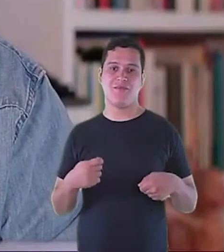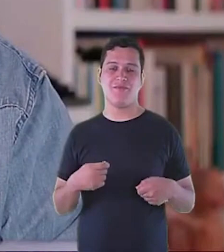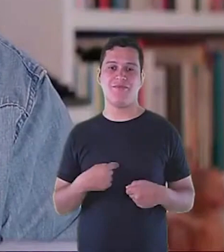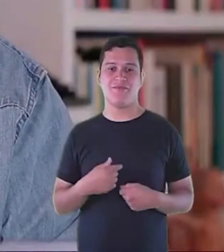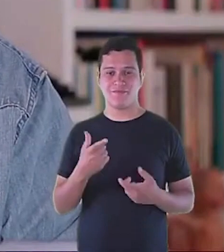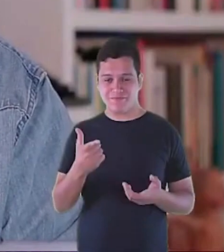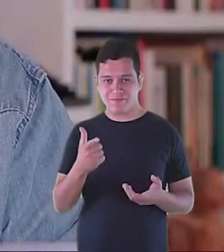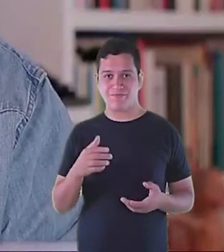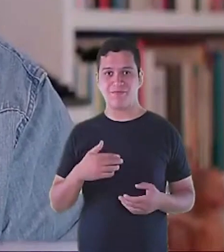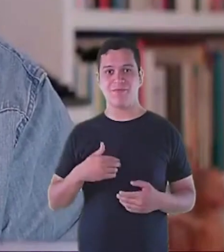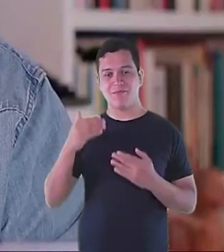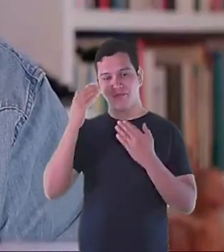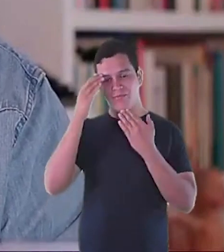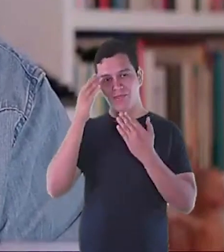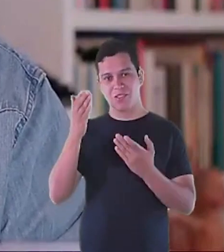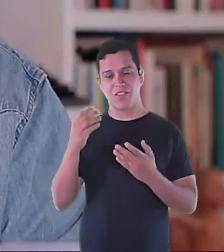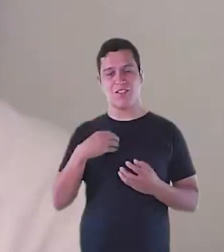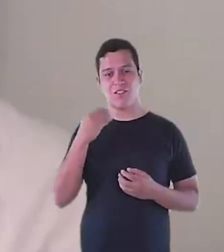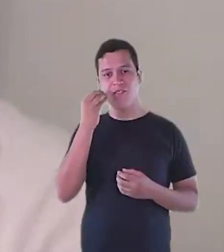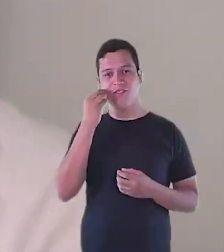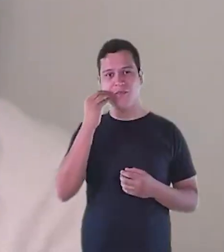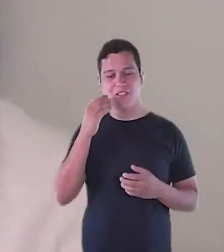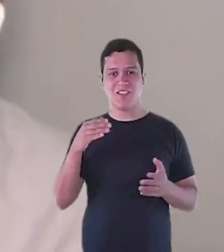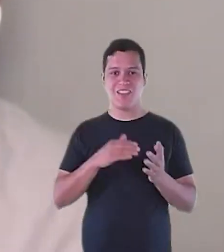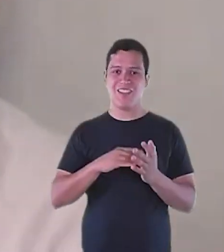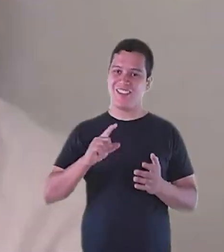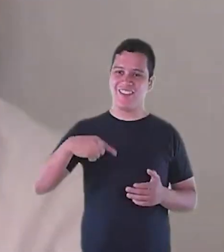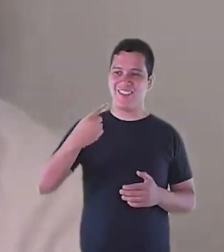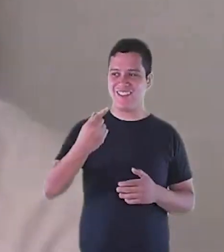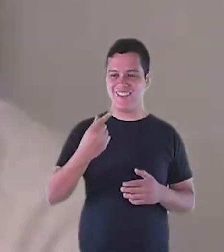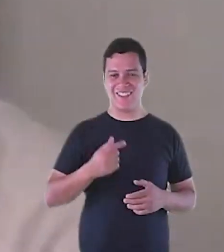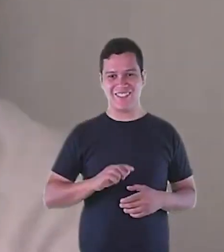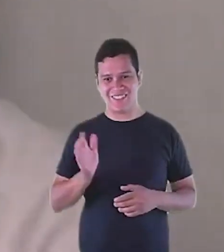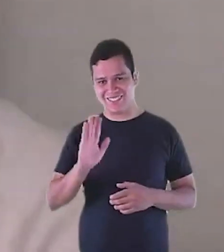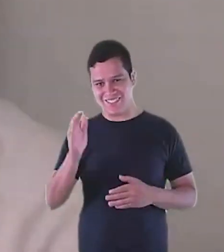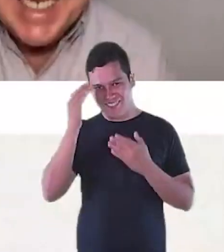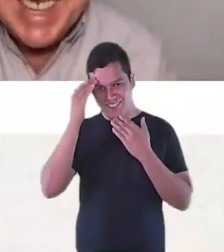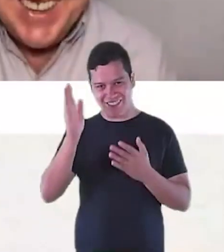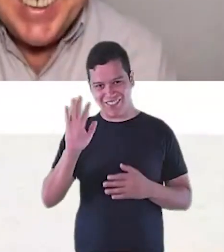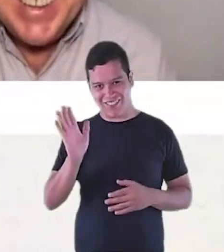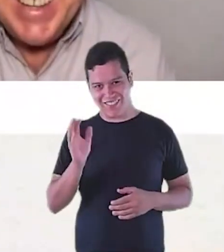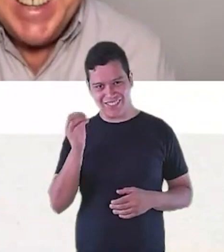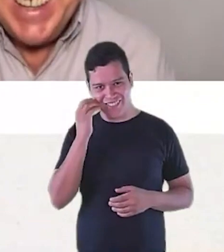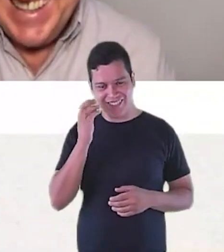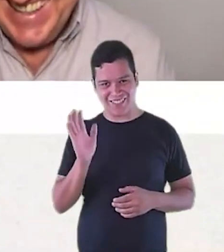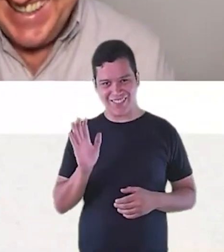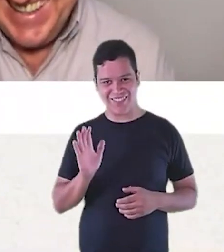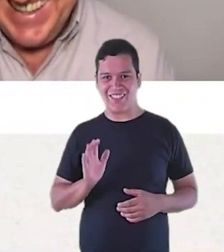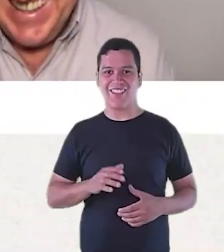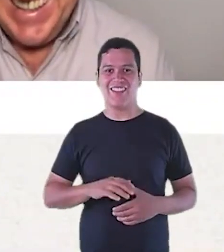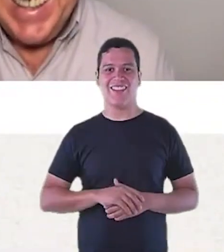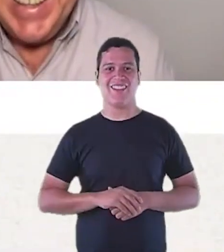Laurentino, beijo grande e até a próxima. Obrigado, Afonso. Beijão. Tchau.